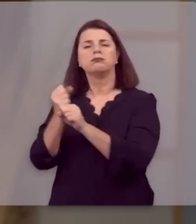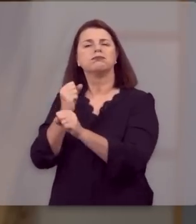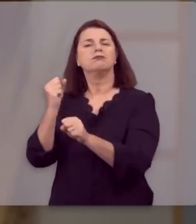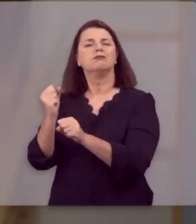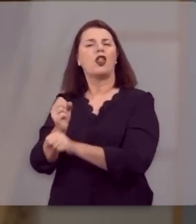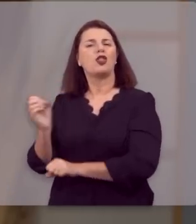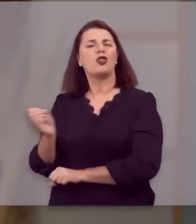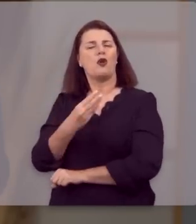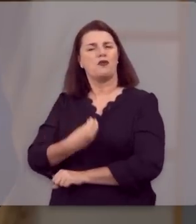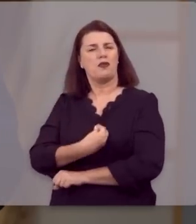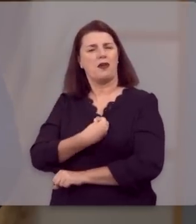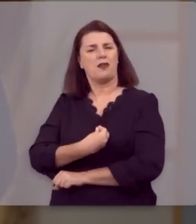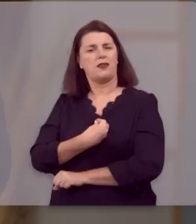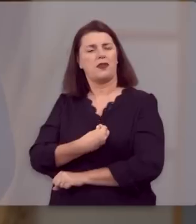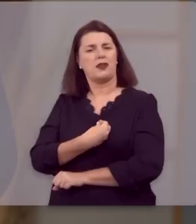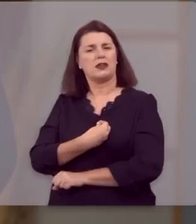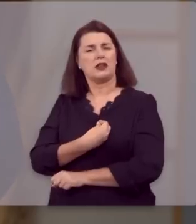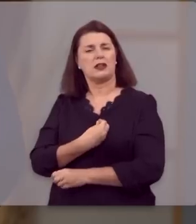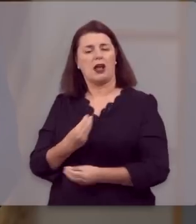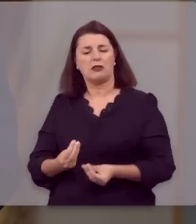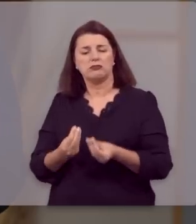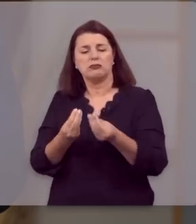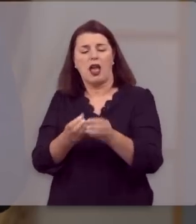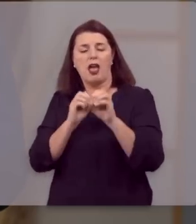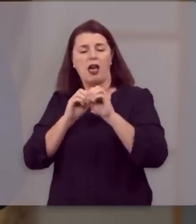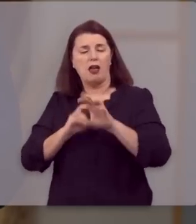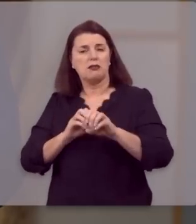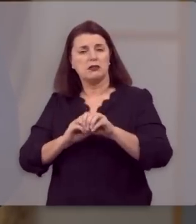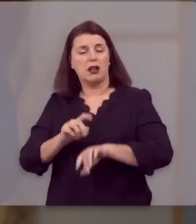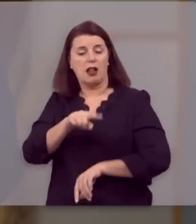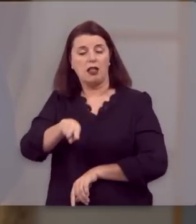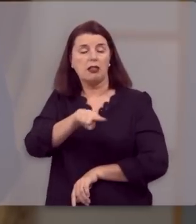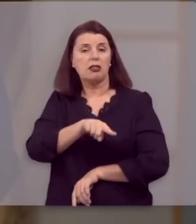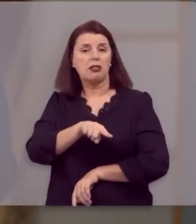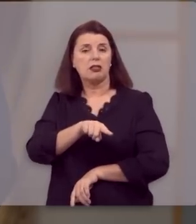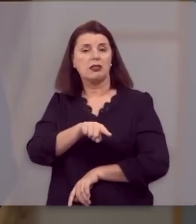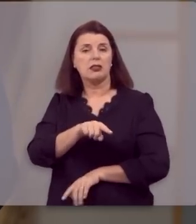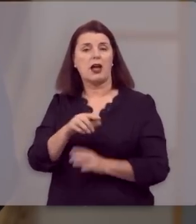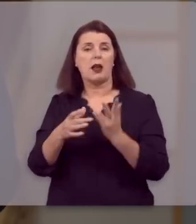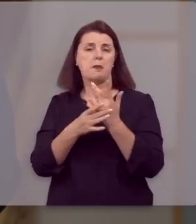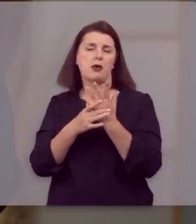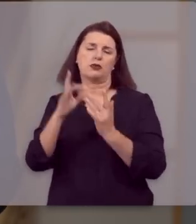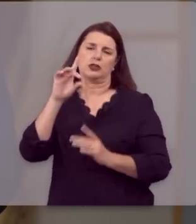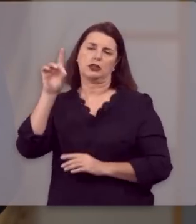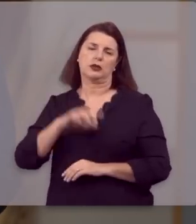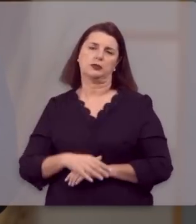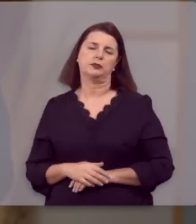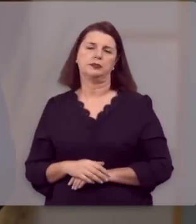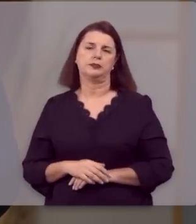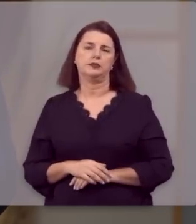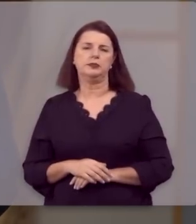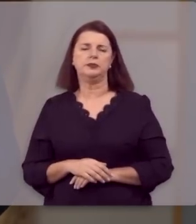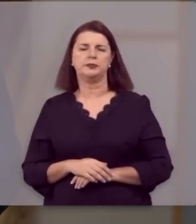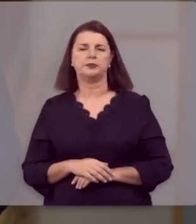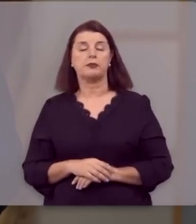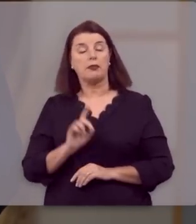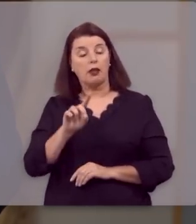restauração deles e da instrumentalização deles nas mãos de Deus.